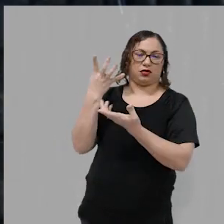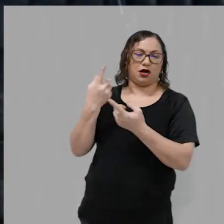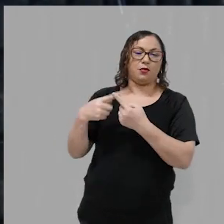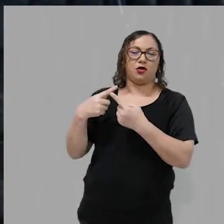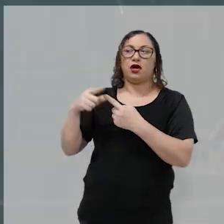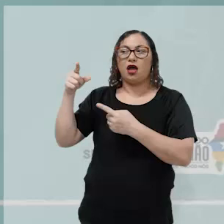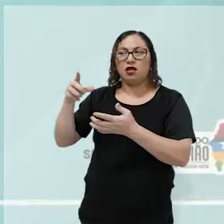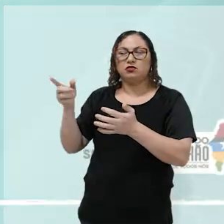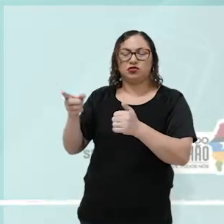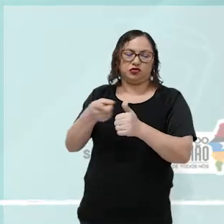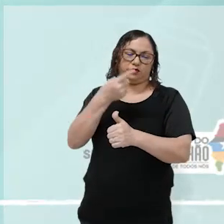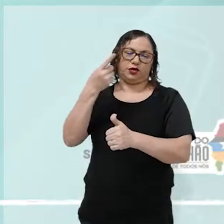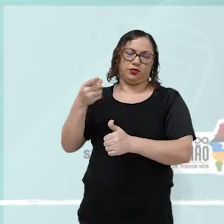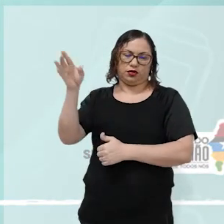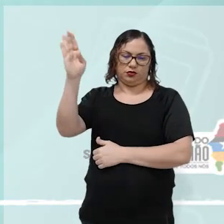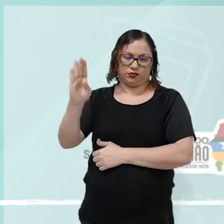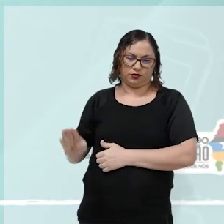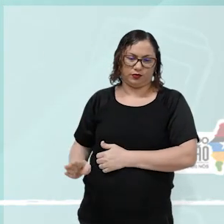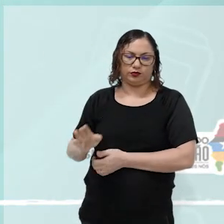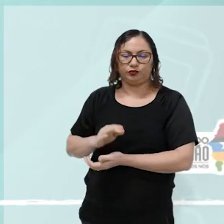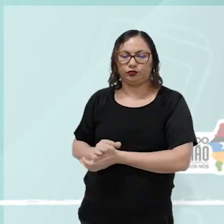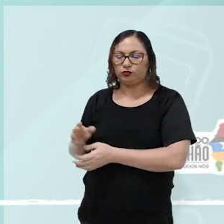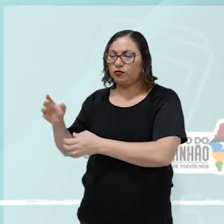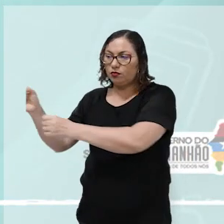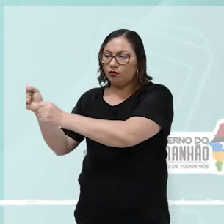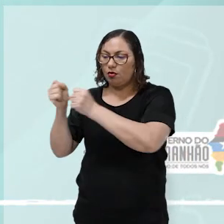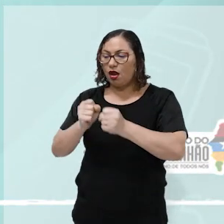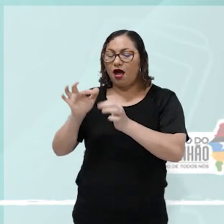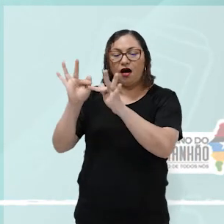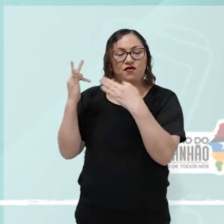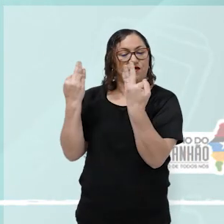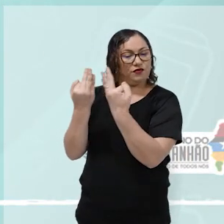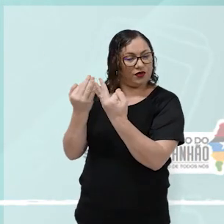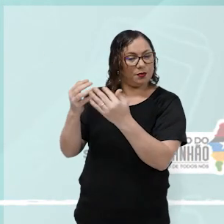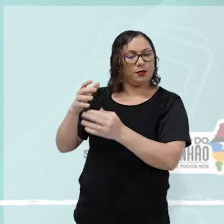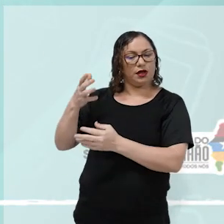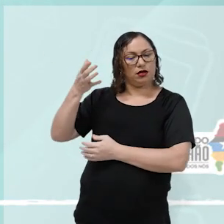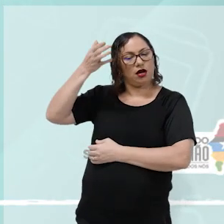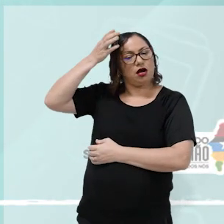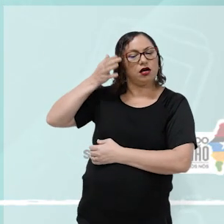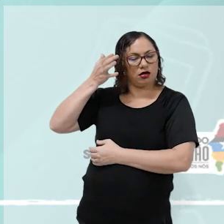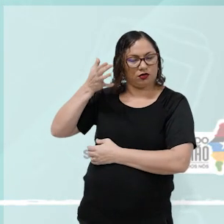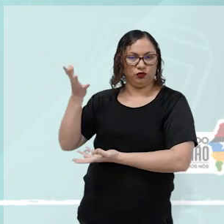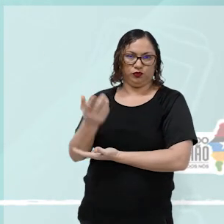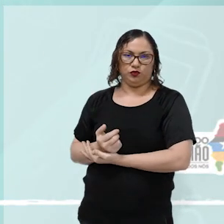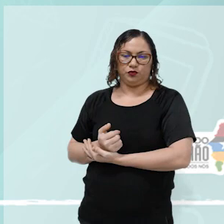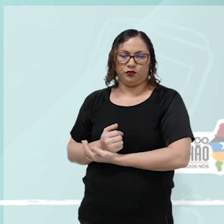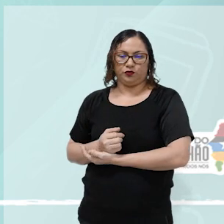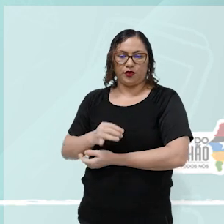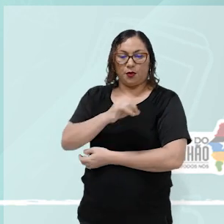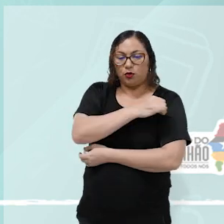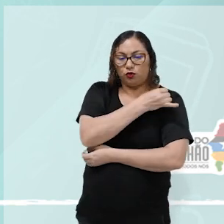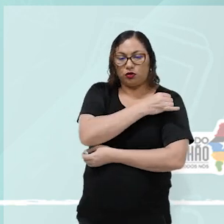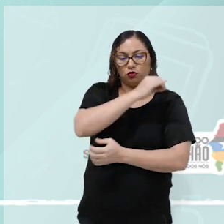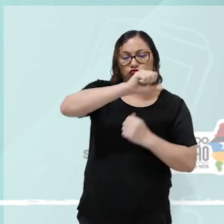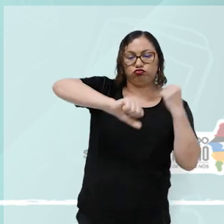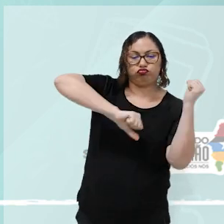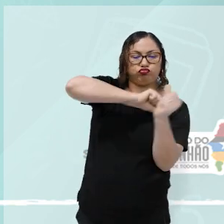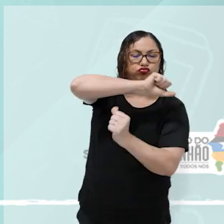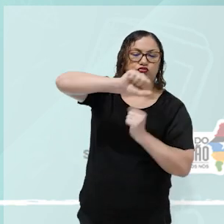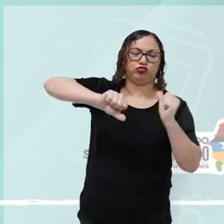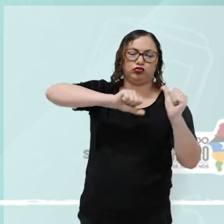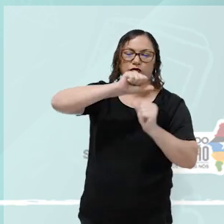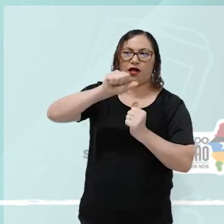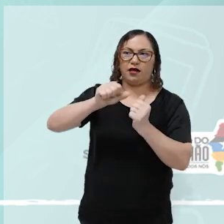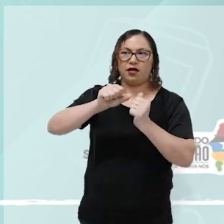Brasil. A chegada da família real ao Rio de Janeiro, ele trouxe uma quantidade de transformação muito grande. Essa transformação